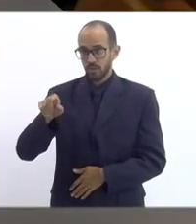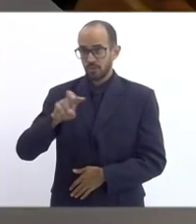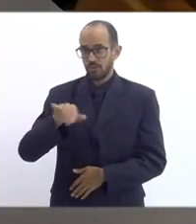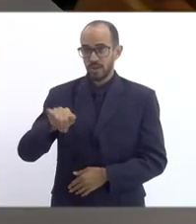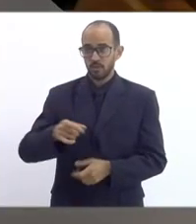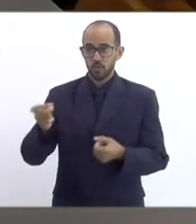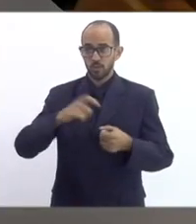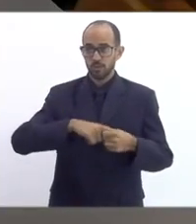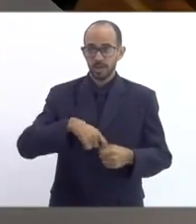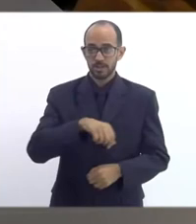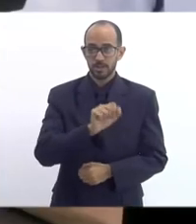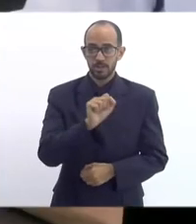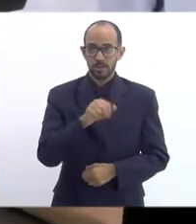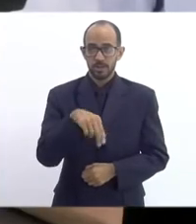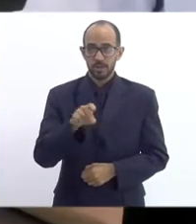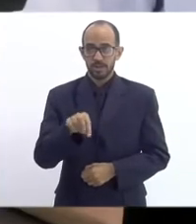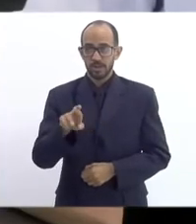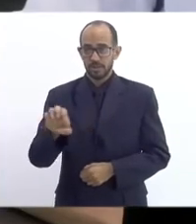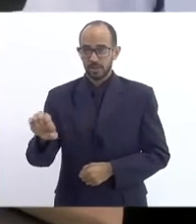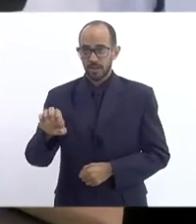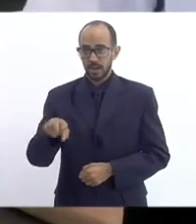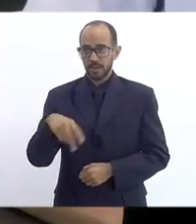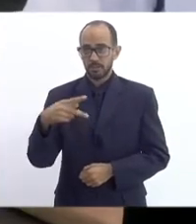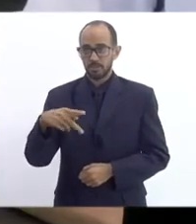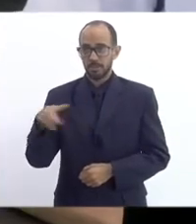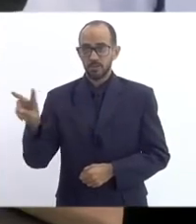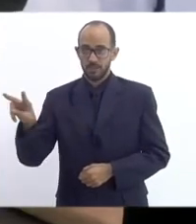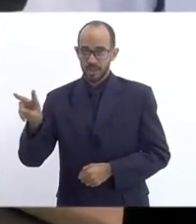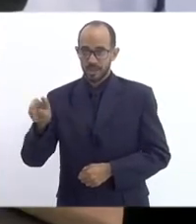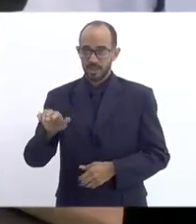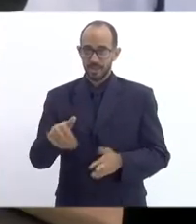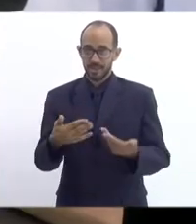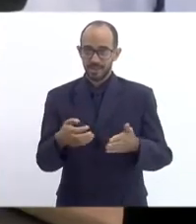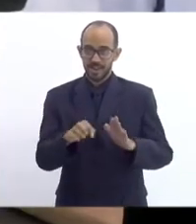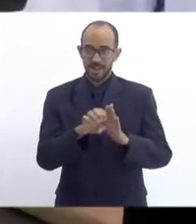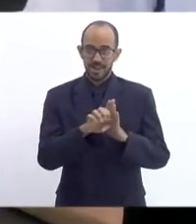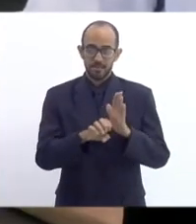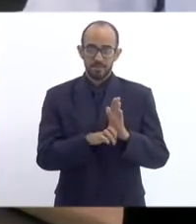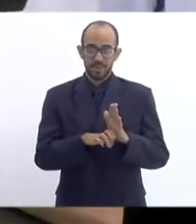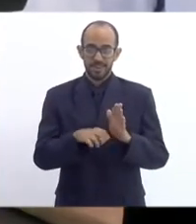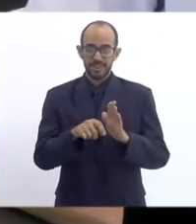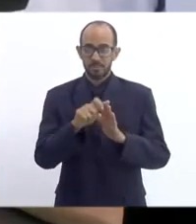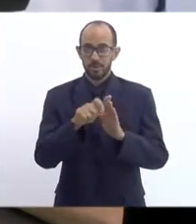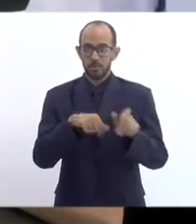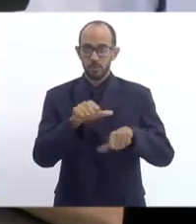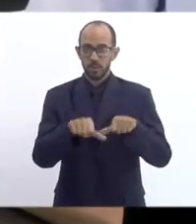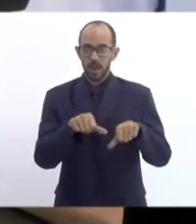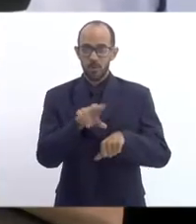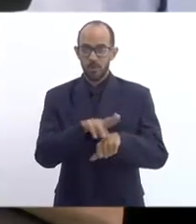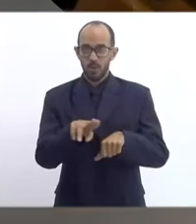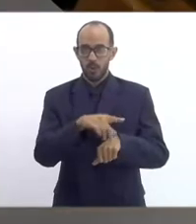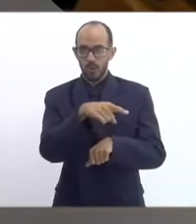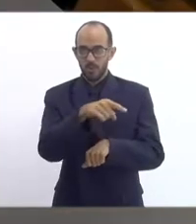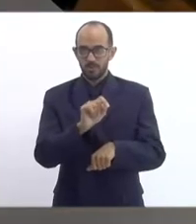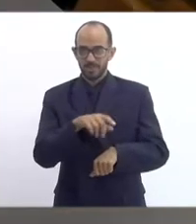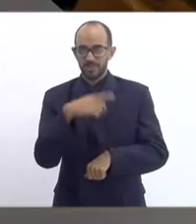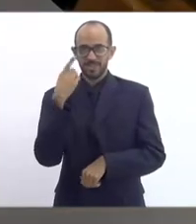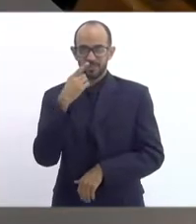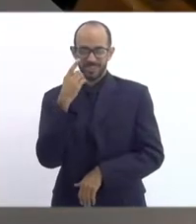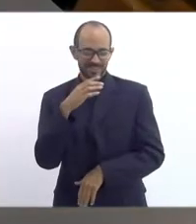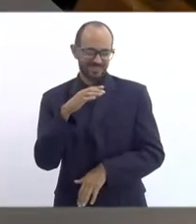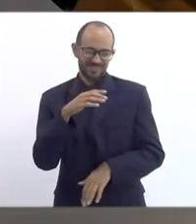chamava André do PV antes, saiu, agora voltou para o PV. Então, a emenda de redação é para mudar o nome dele. Não, brincadeira, é. Brincadeira.